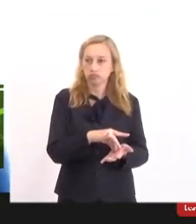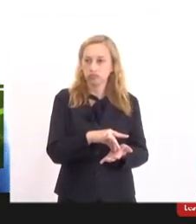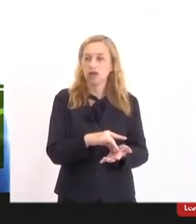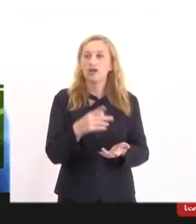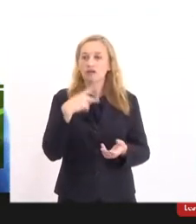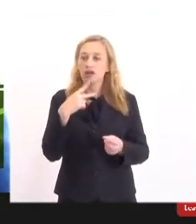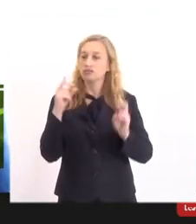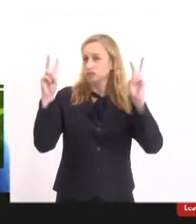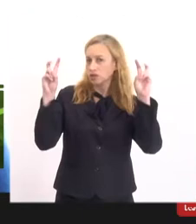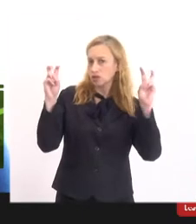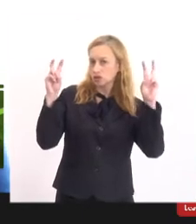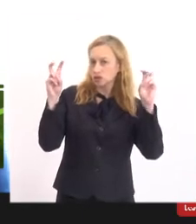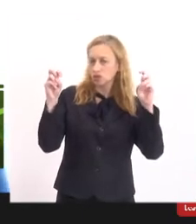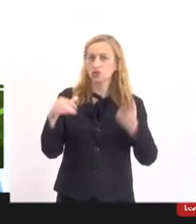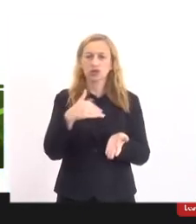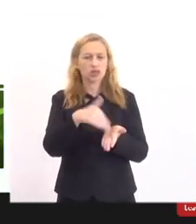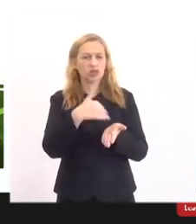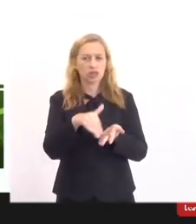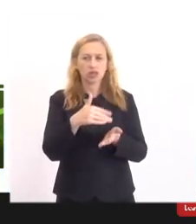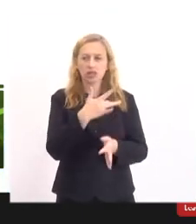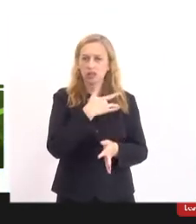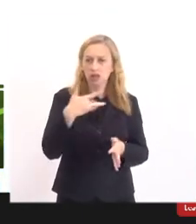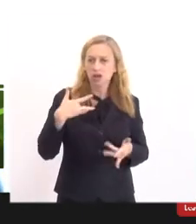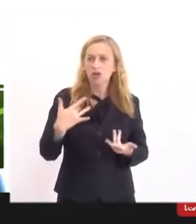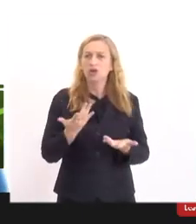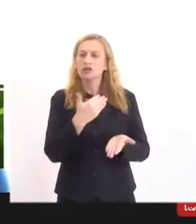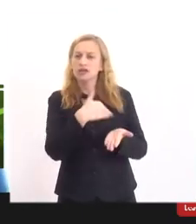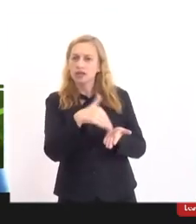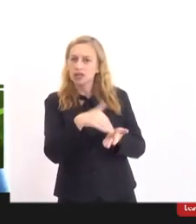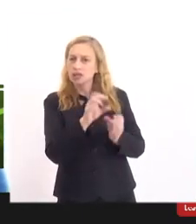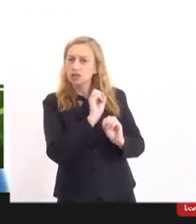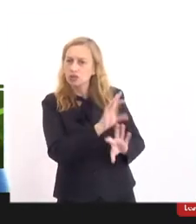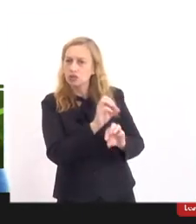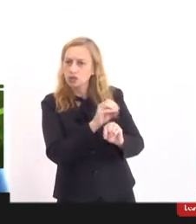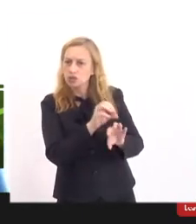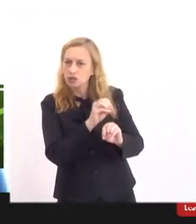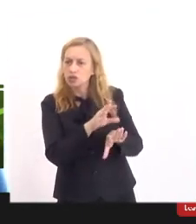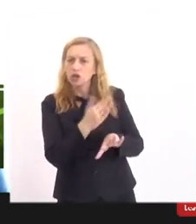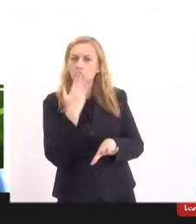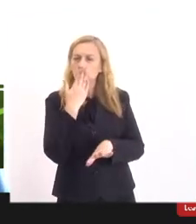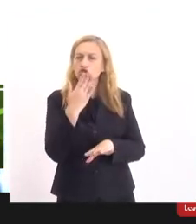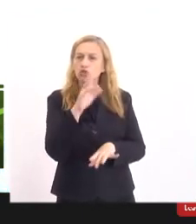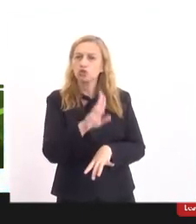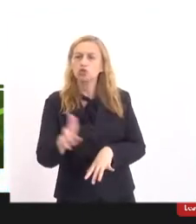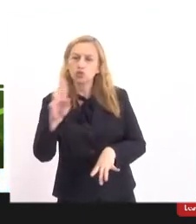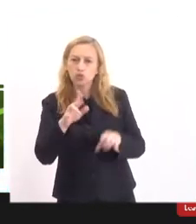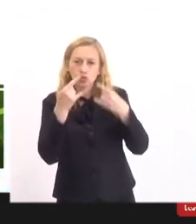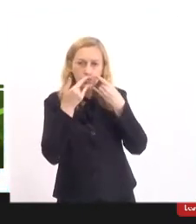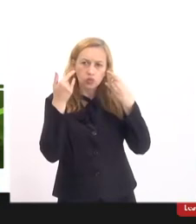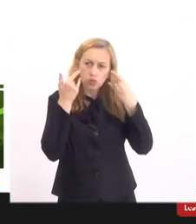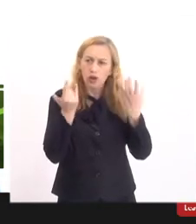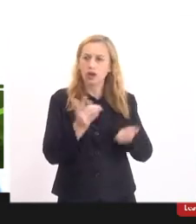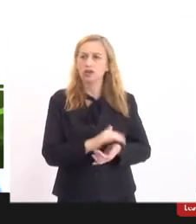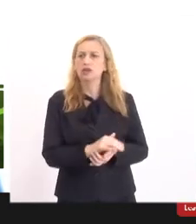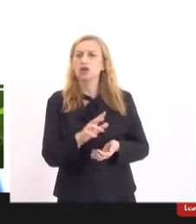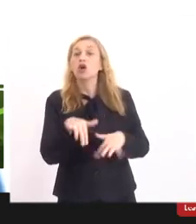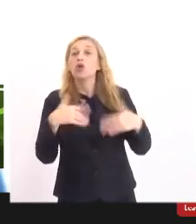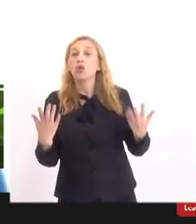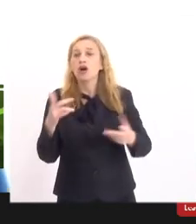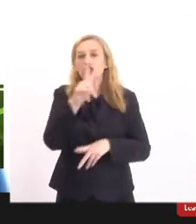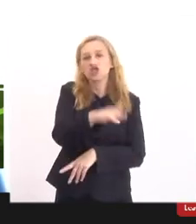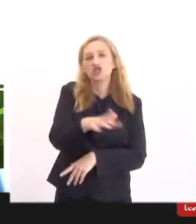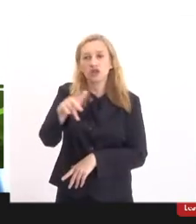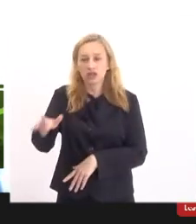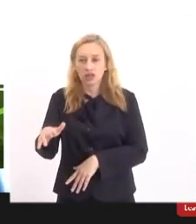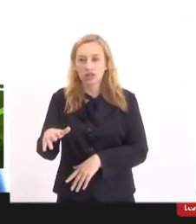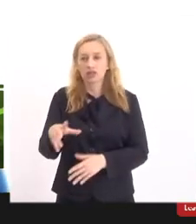questão para a Secretaria de Saúde, para a Secretaria de Educação, como o tipo de máscara usado faz diferença nesse processo